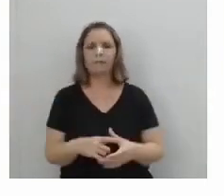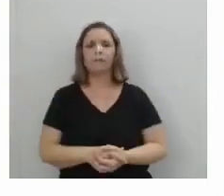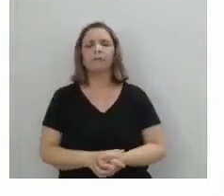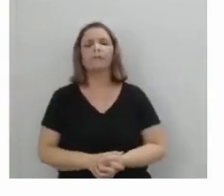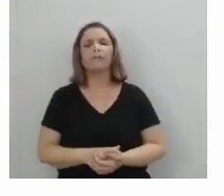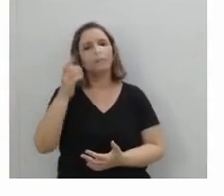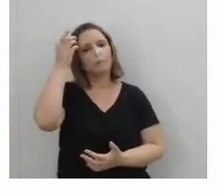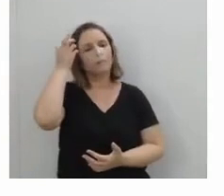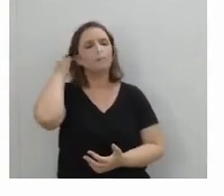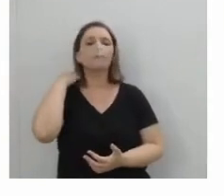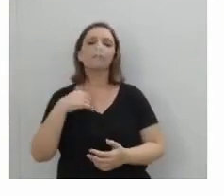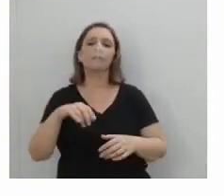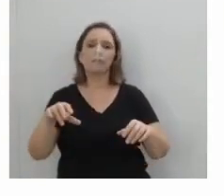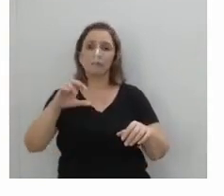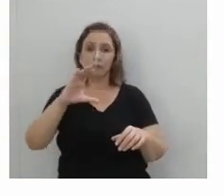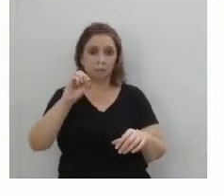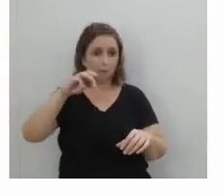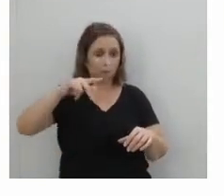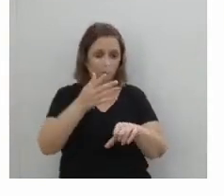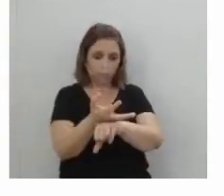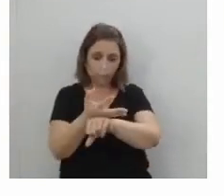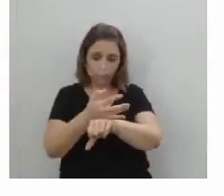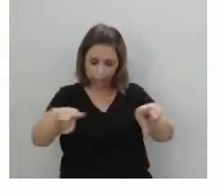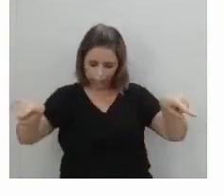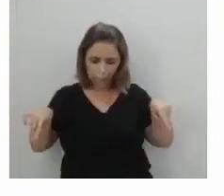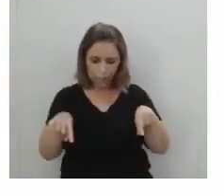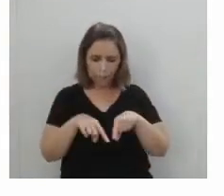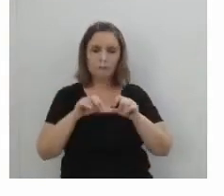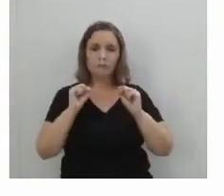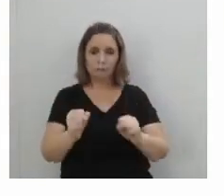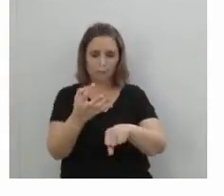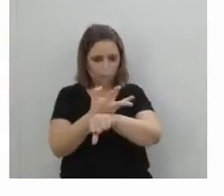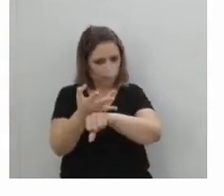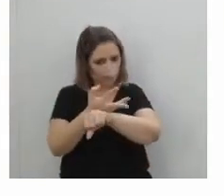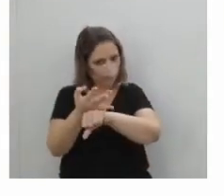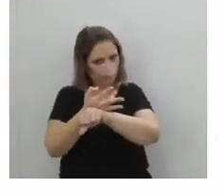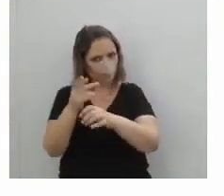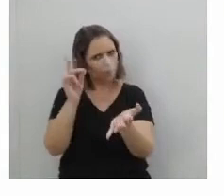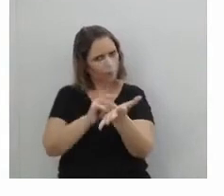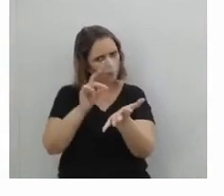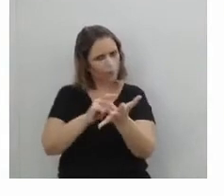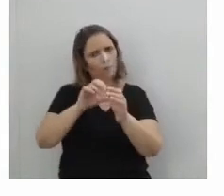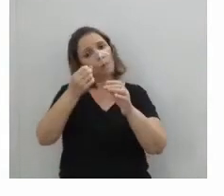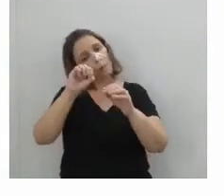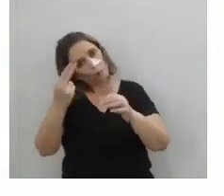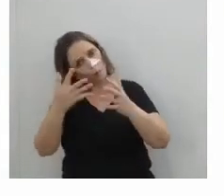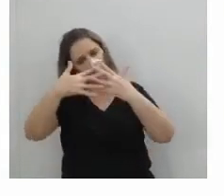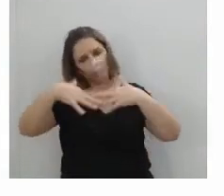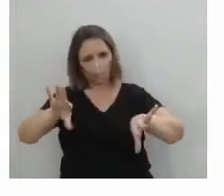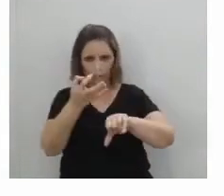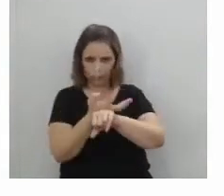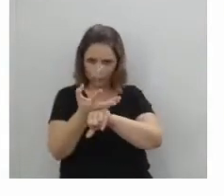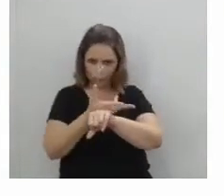as traves. O campo ele pode ser de gramado sintético ou de gramado natural.